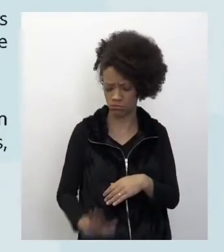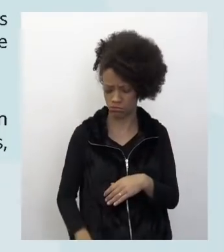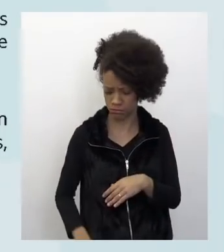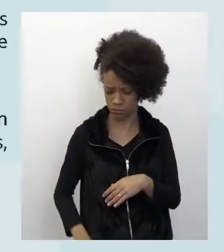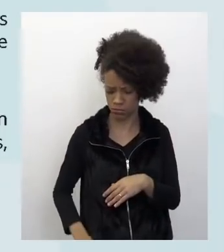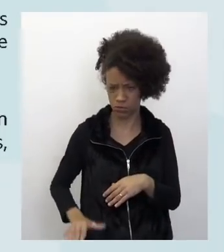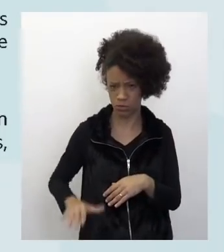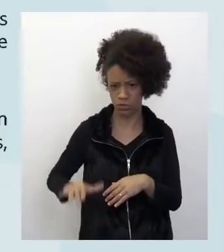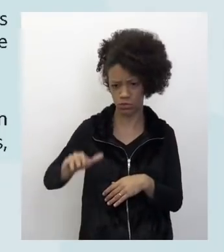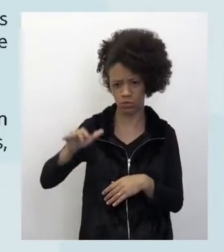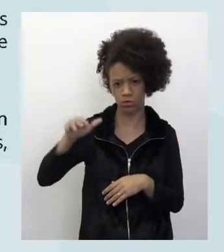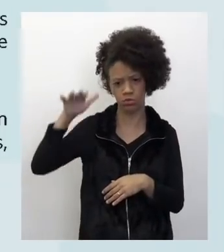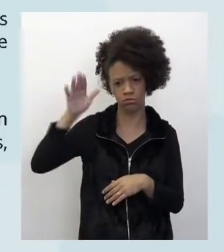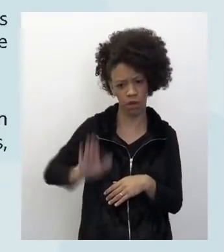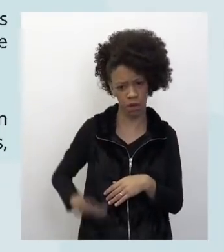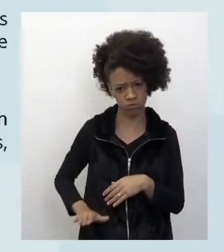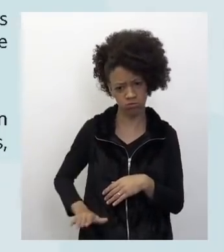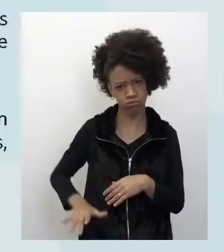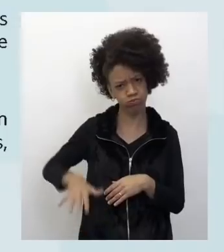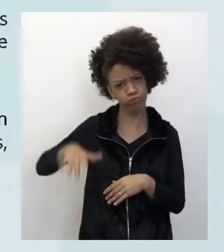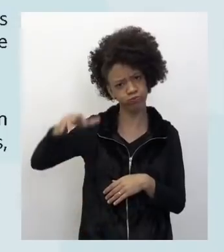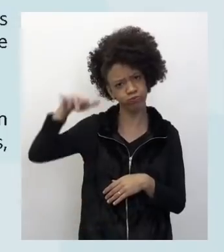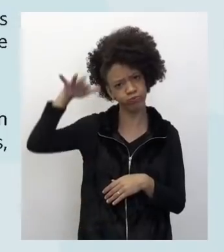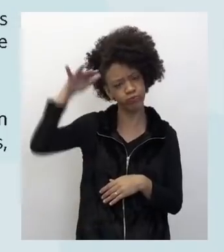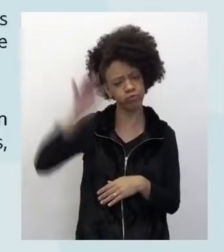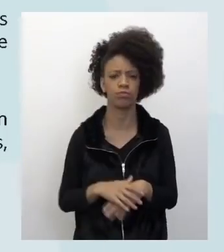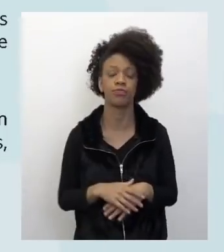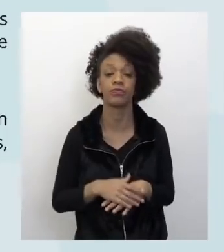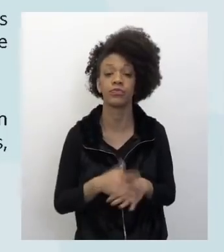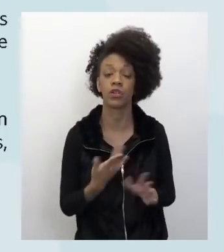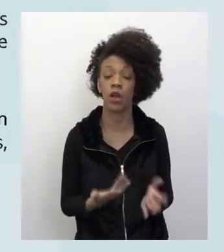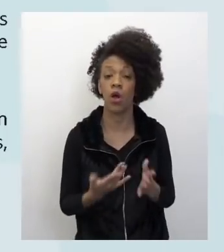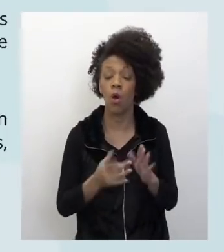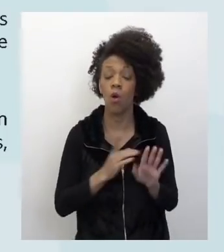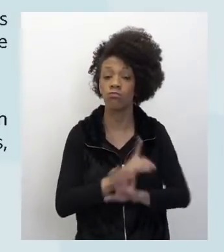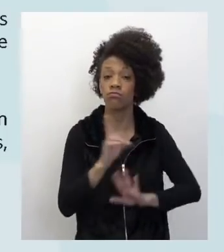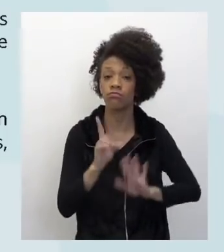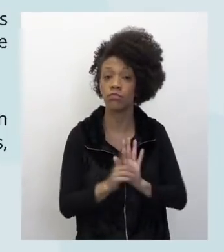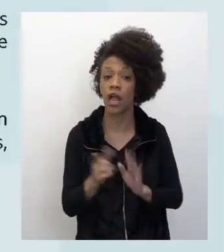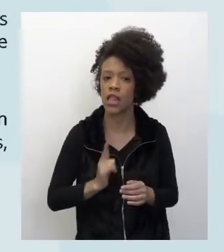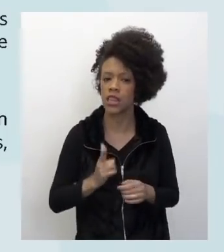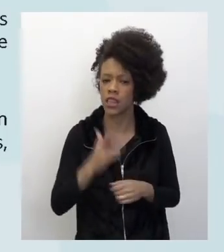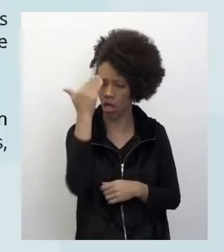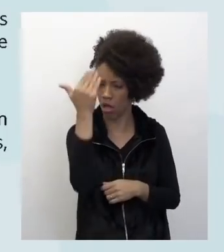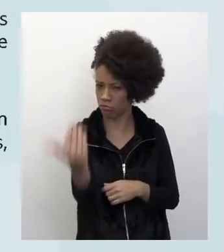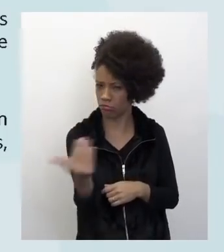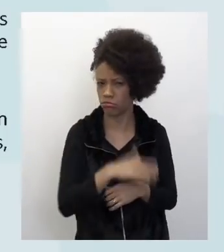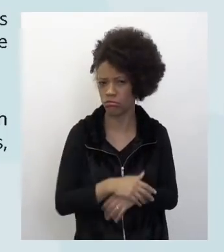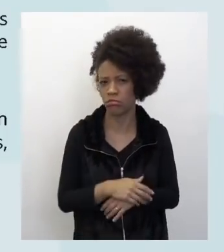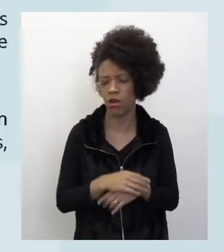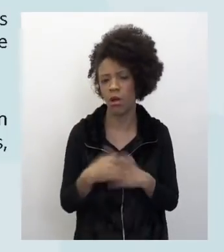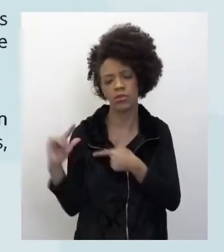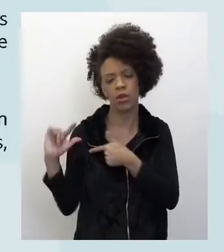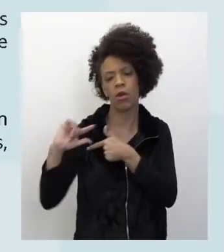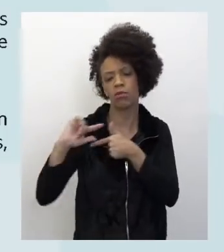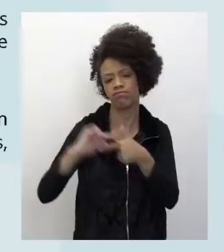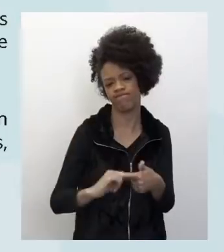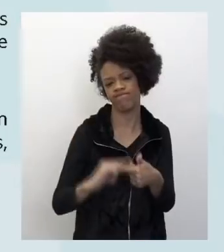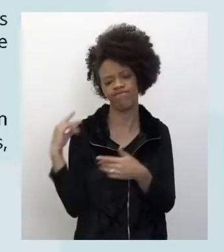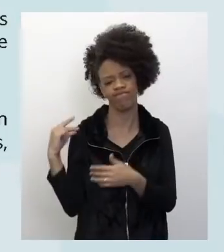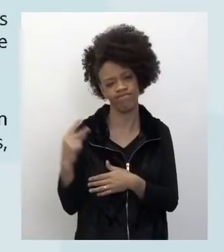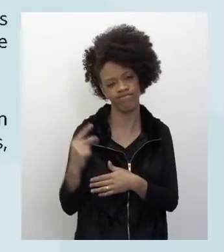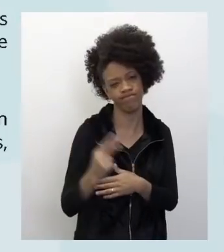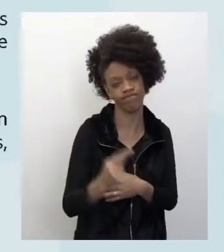circo. Os atores desse circo, os artistas, eles têm muita fama. Por ser uma tradição milenar, o circo é